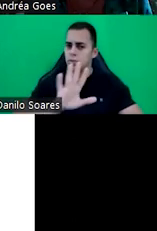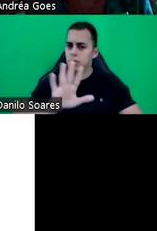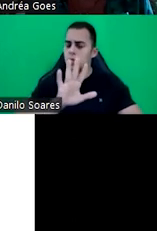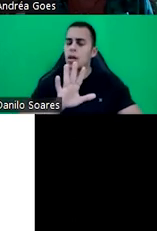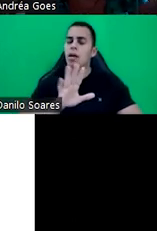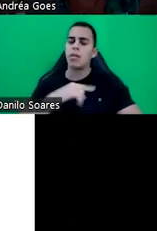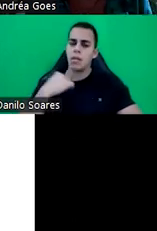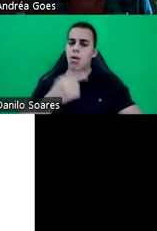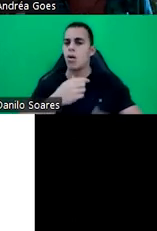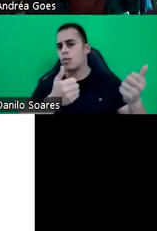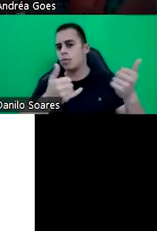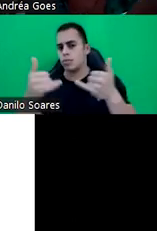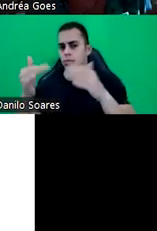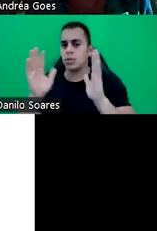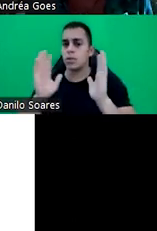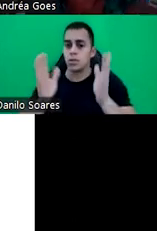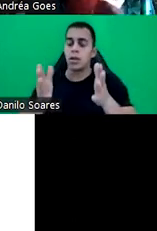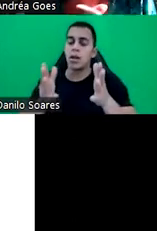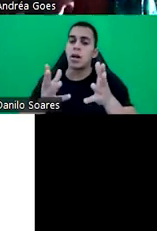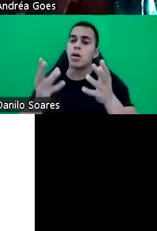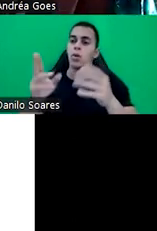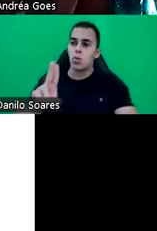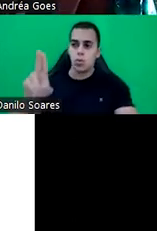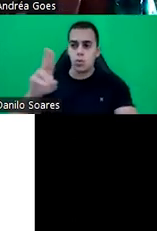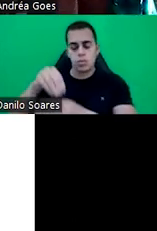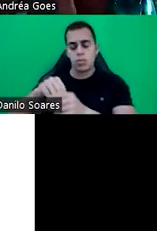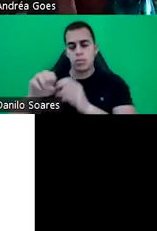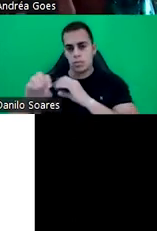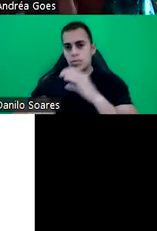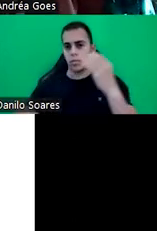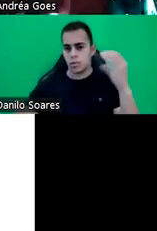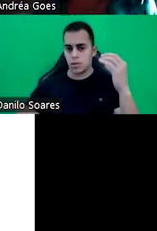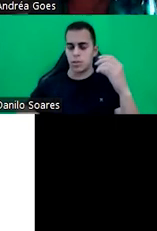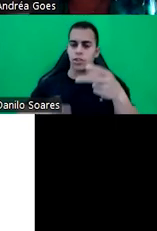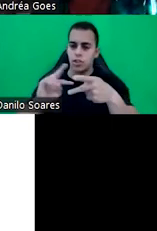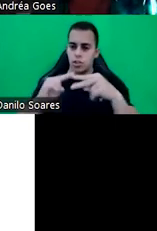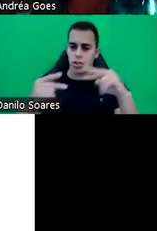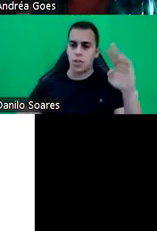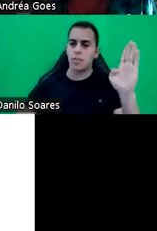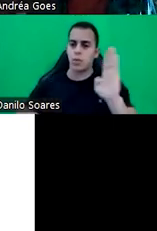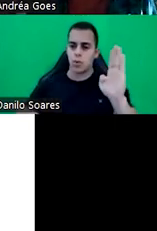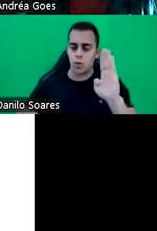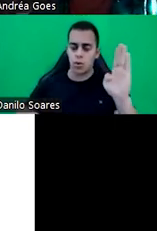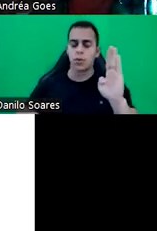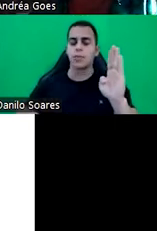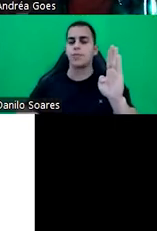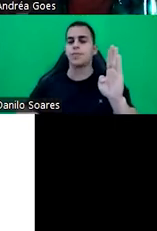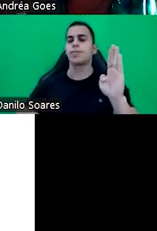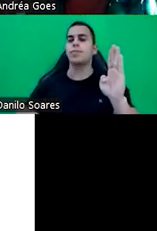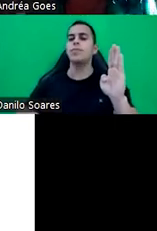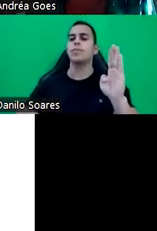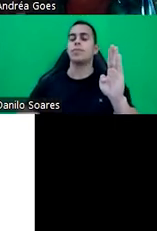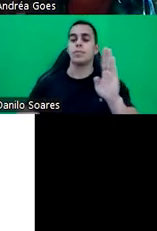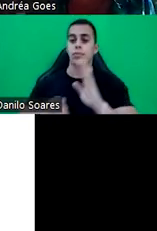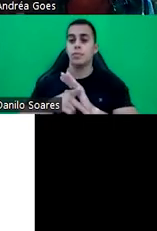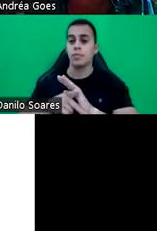falar, bom, aplicar para o ensino de ciências, mais especificamente genética, biologia, essa linhagem, as linhagens matrilíneas.